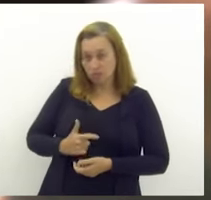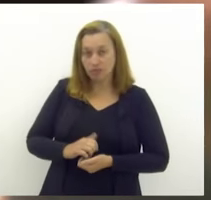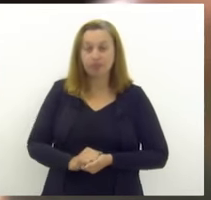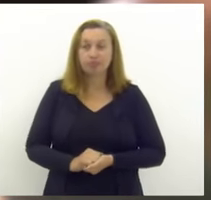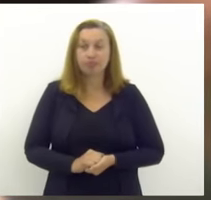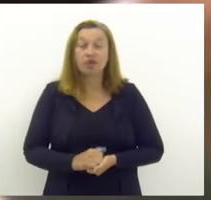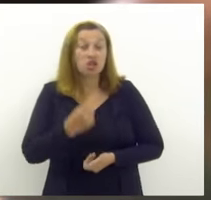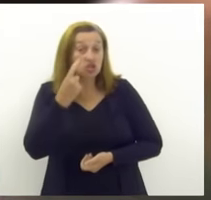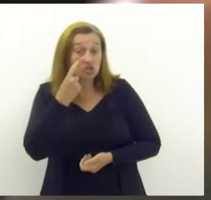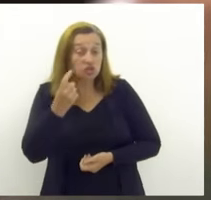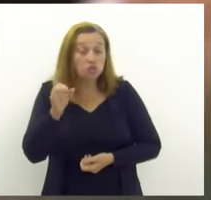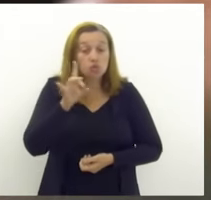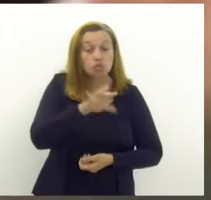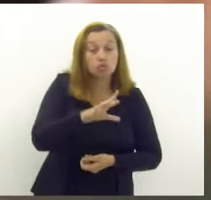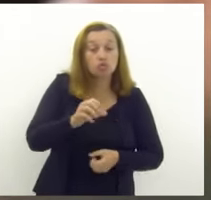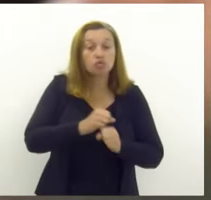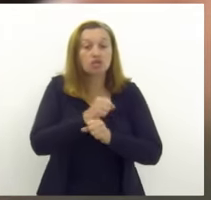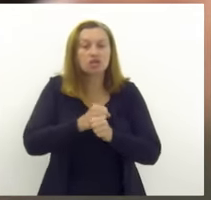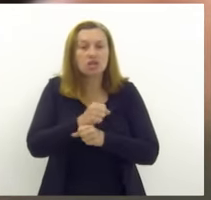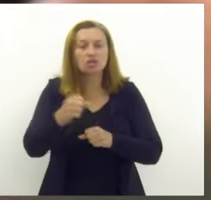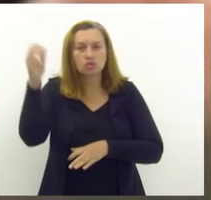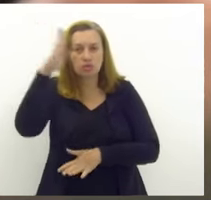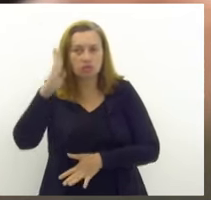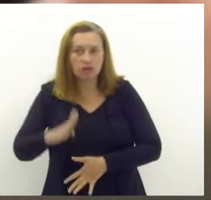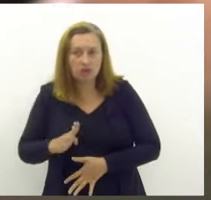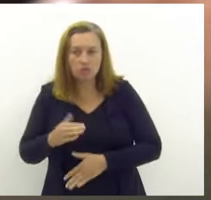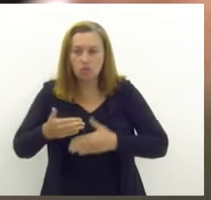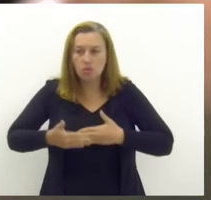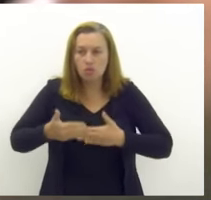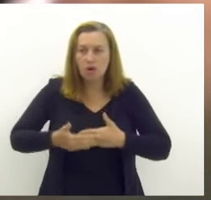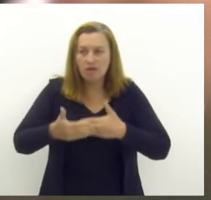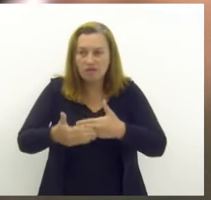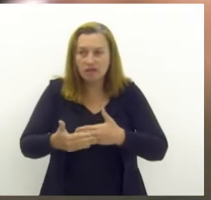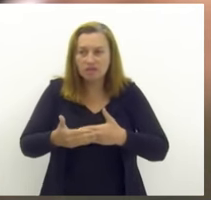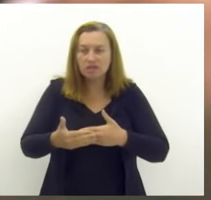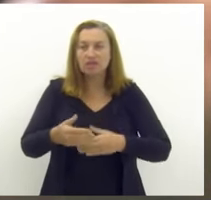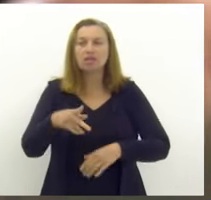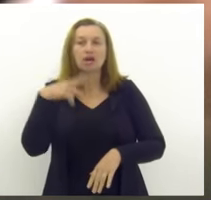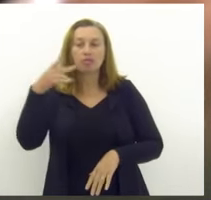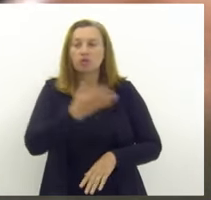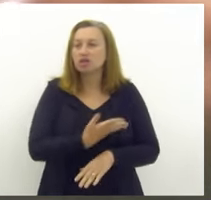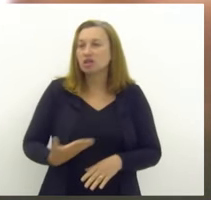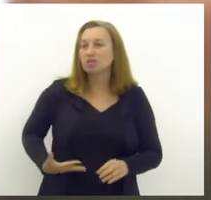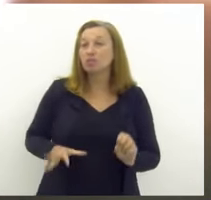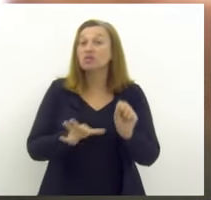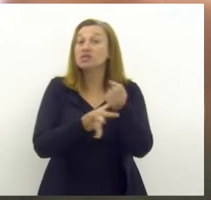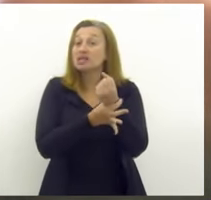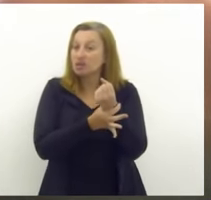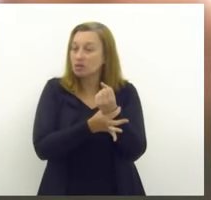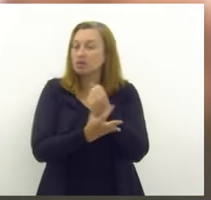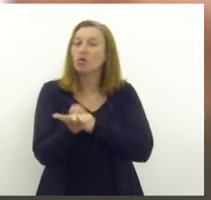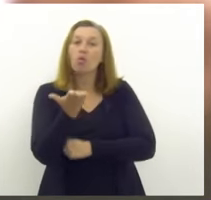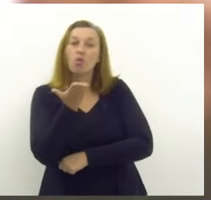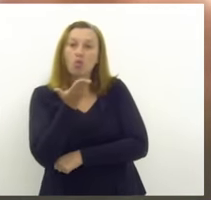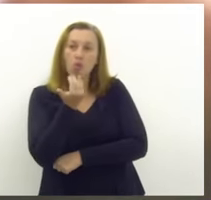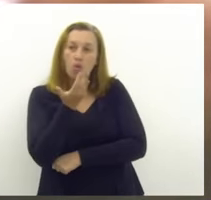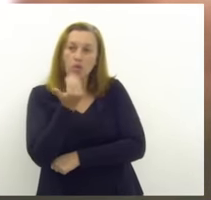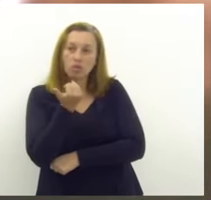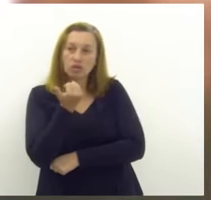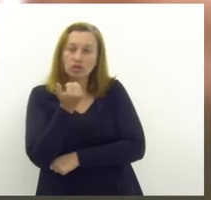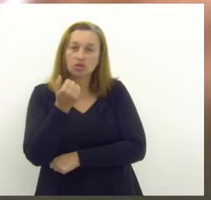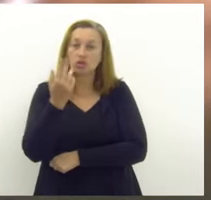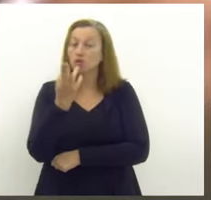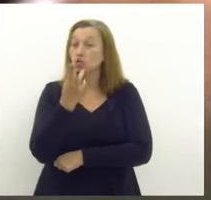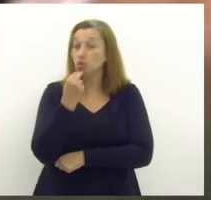gente viu nos últimos anos no Brasil o avanço da polí pública de segurança alimentar e